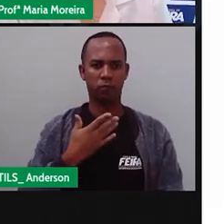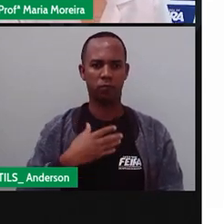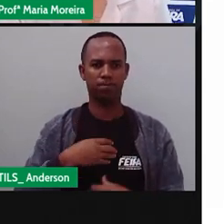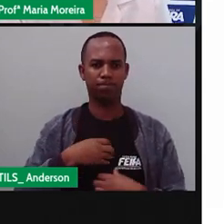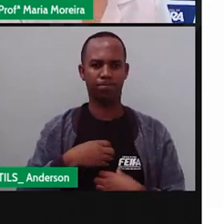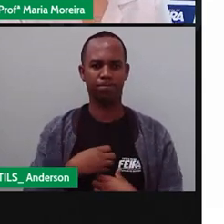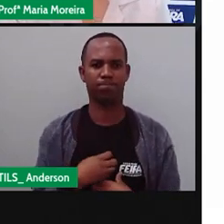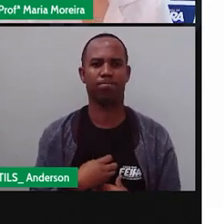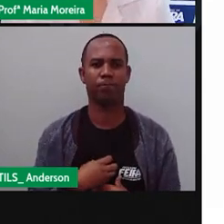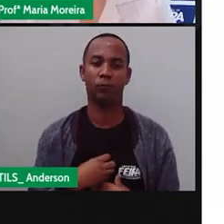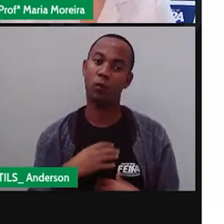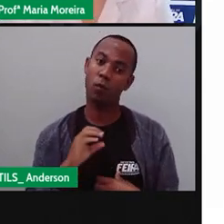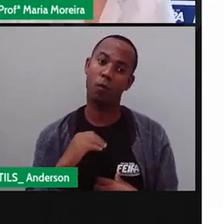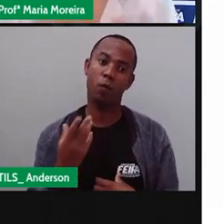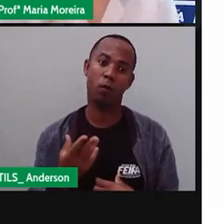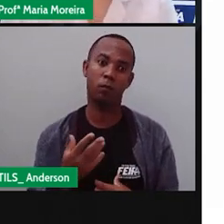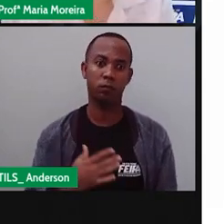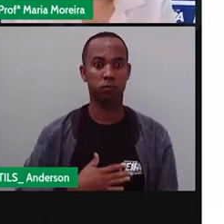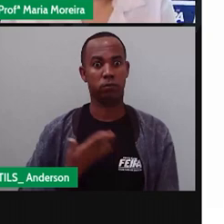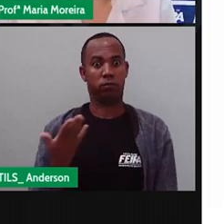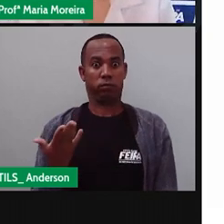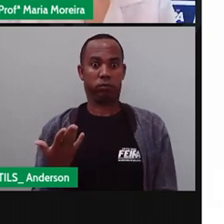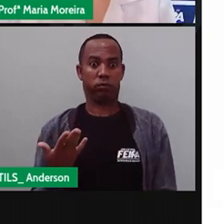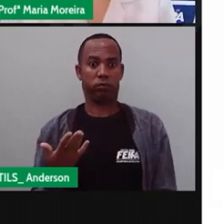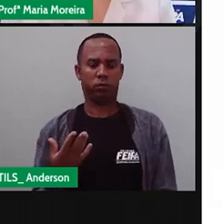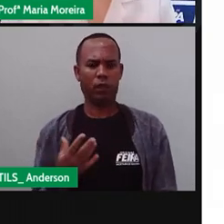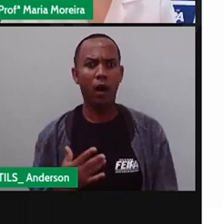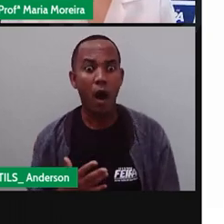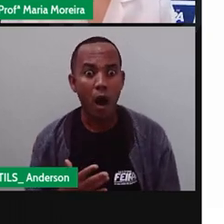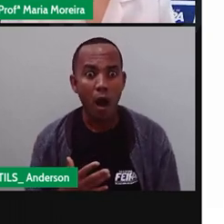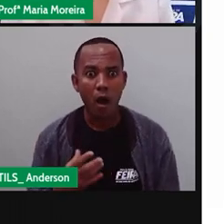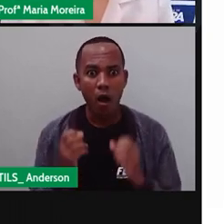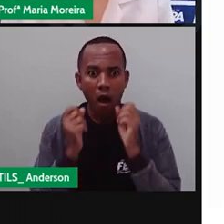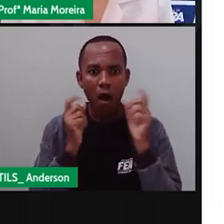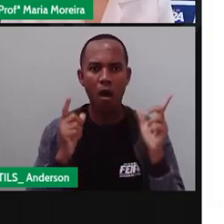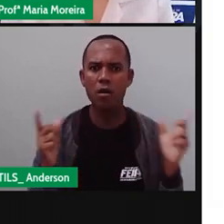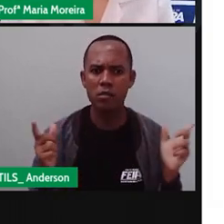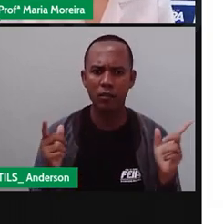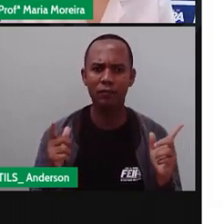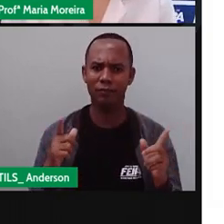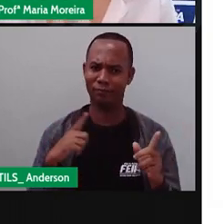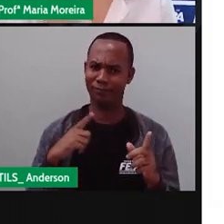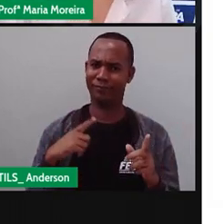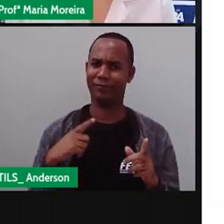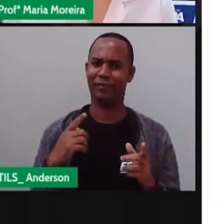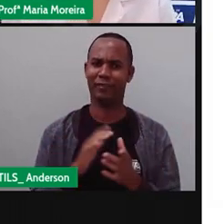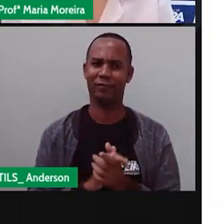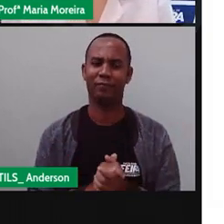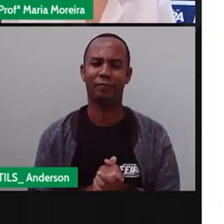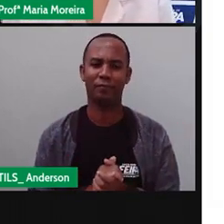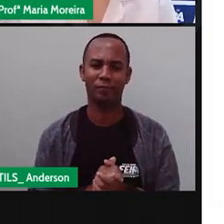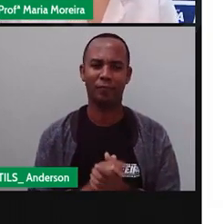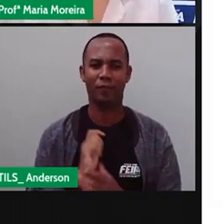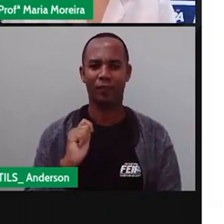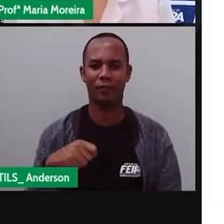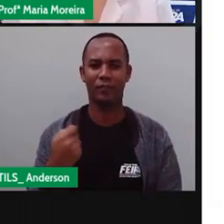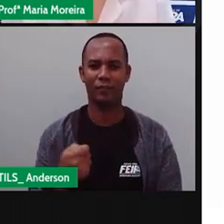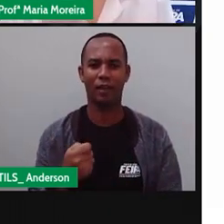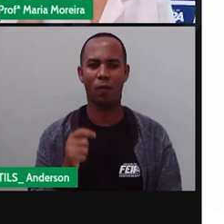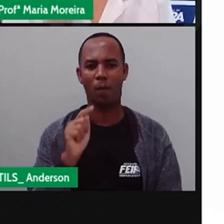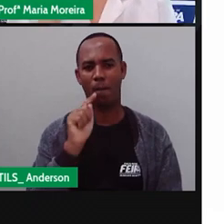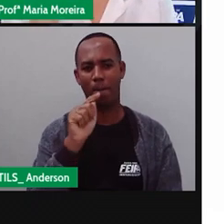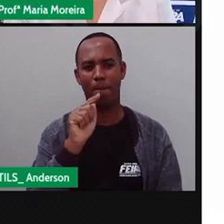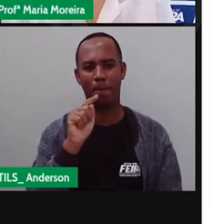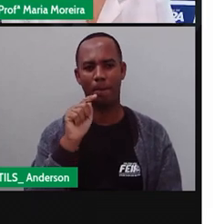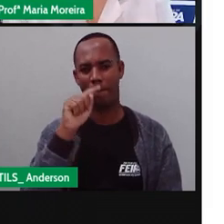vivido pelos personagens, que pode ser que é surpresa, não é isso? Que a gente também já viu isso aqui. Bom, esses sinais de pontuação, a Pró tá fazendo